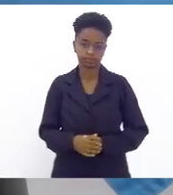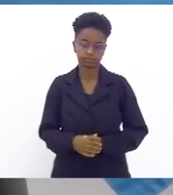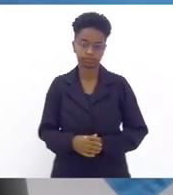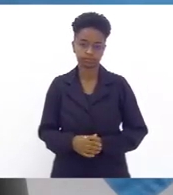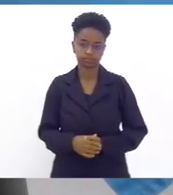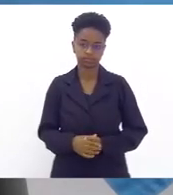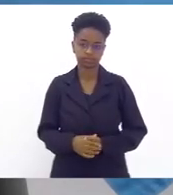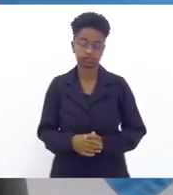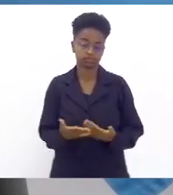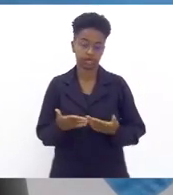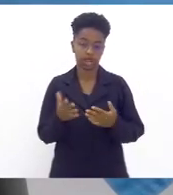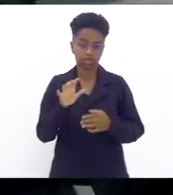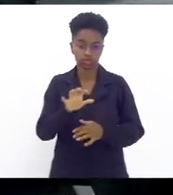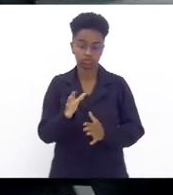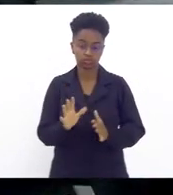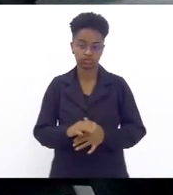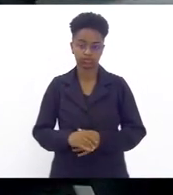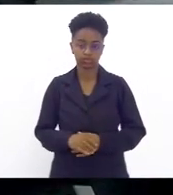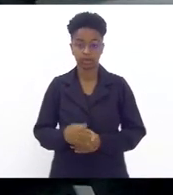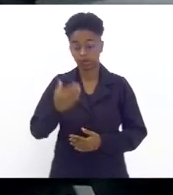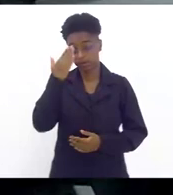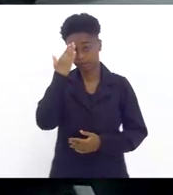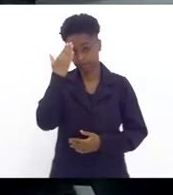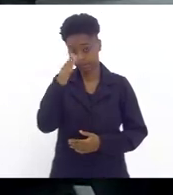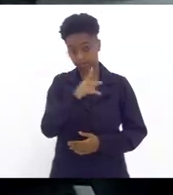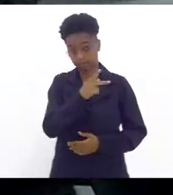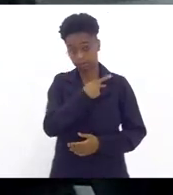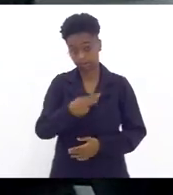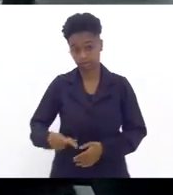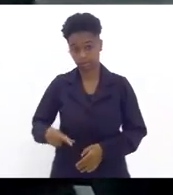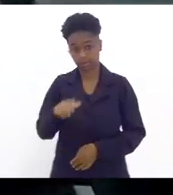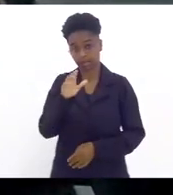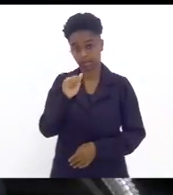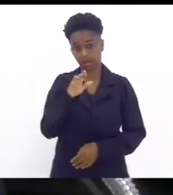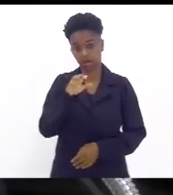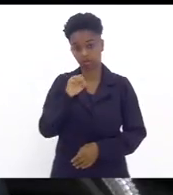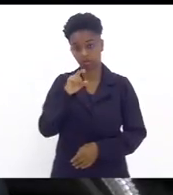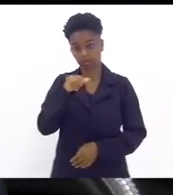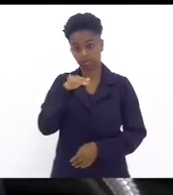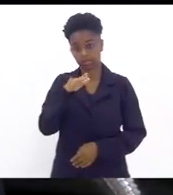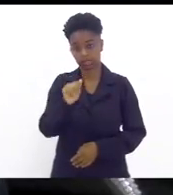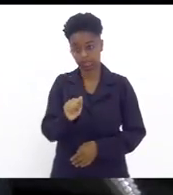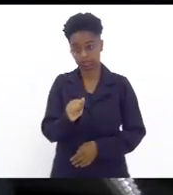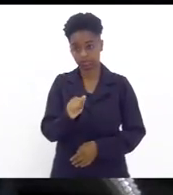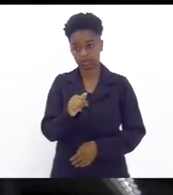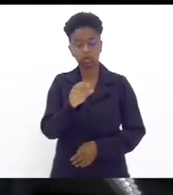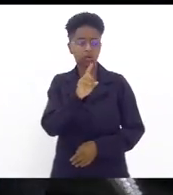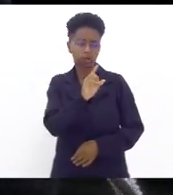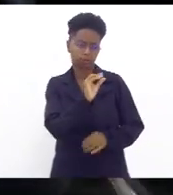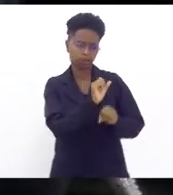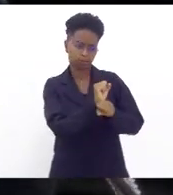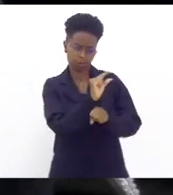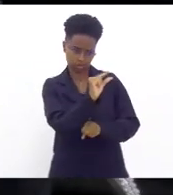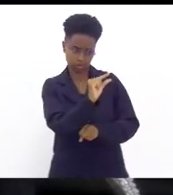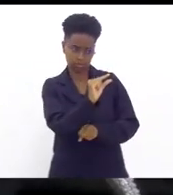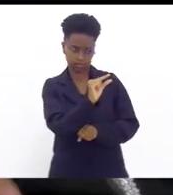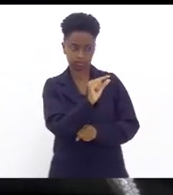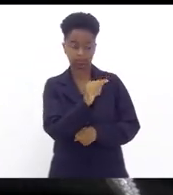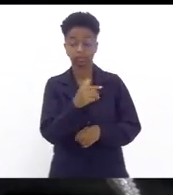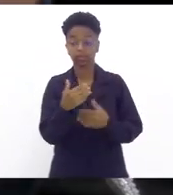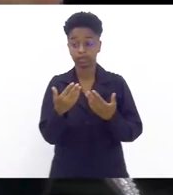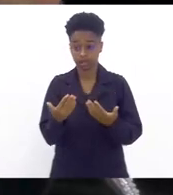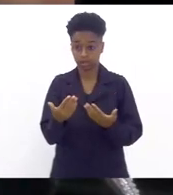e é isso obrigado presidente da Carolina Alves eu vou só um instante Então vamos lá